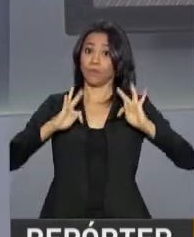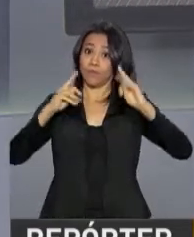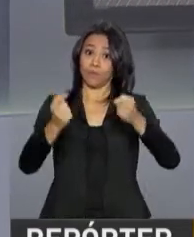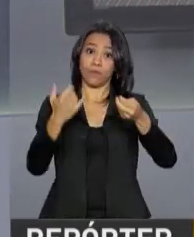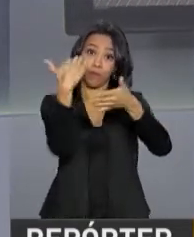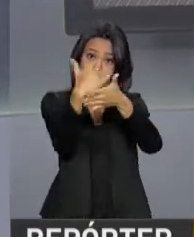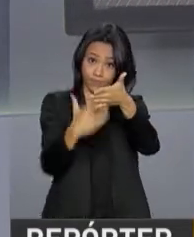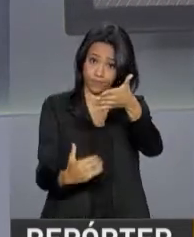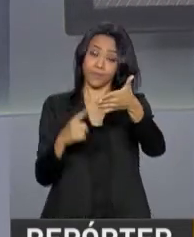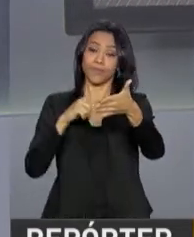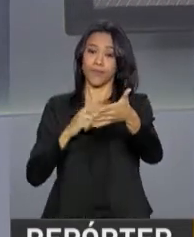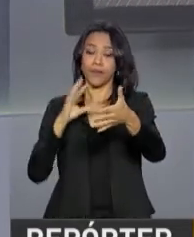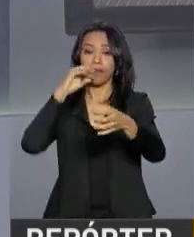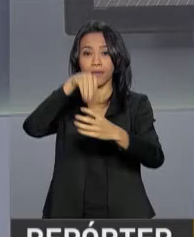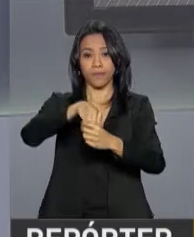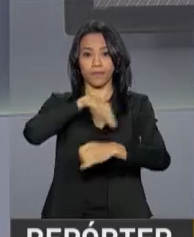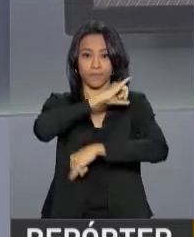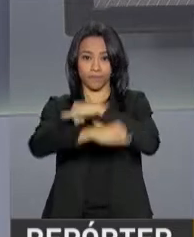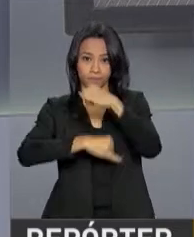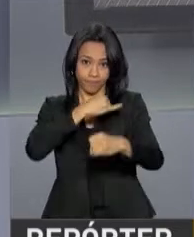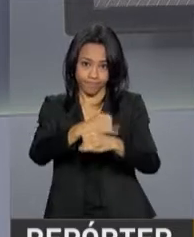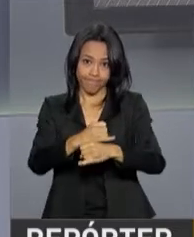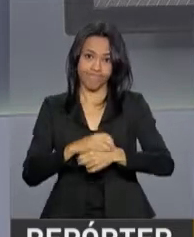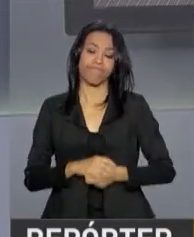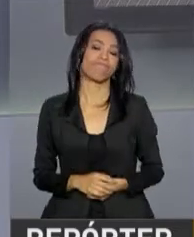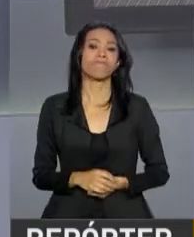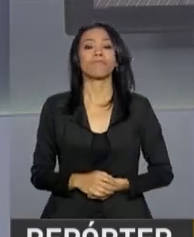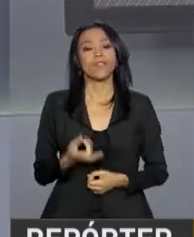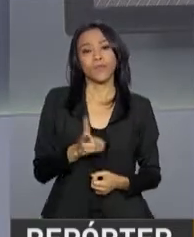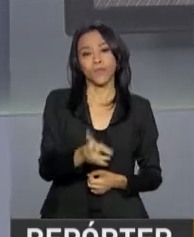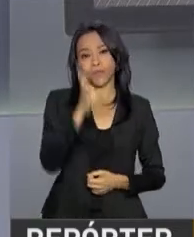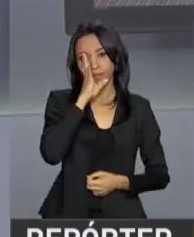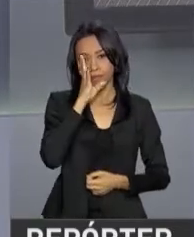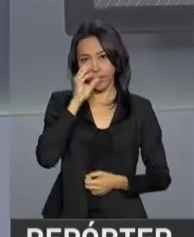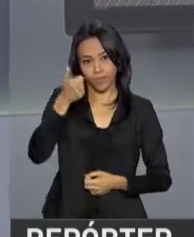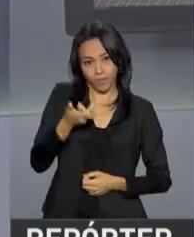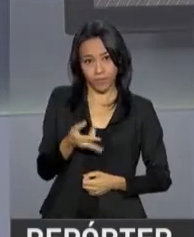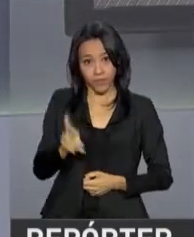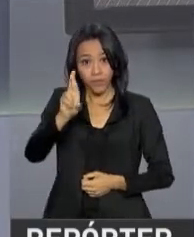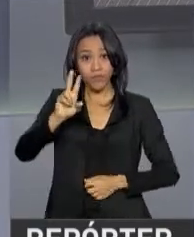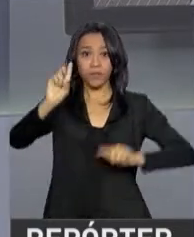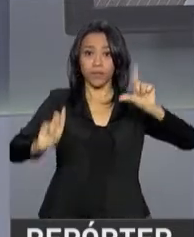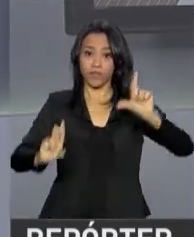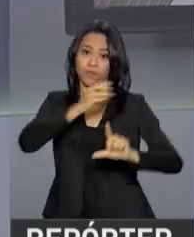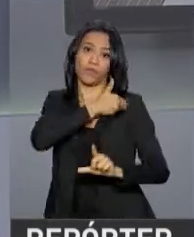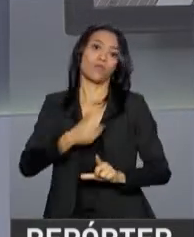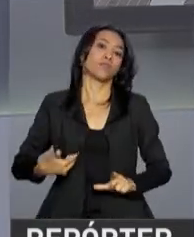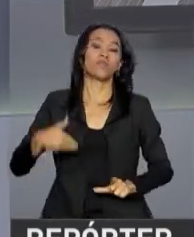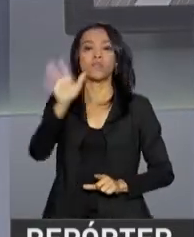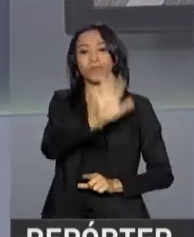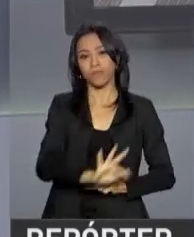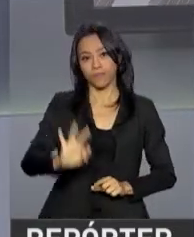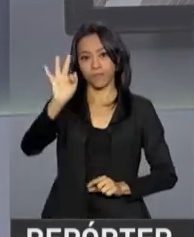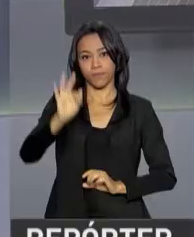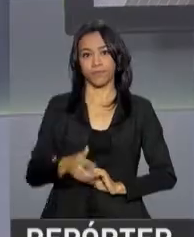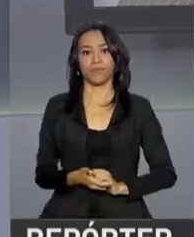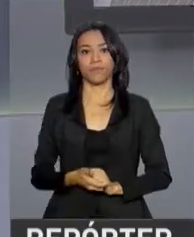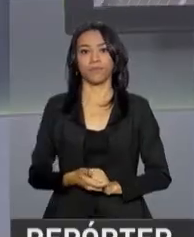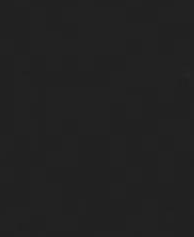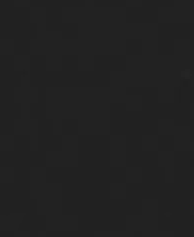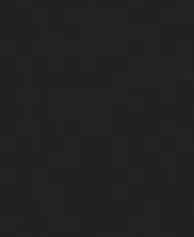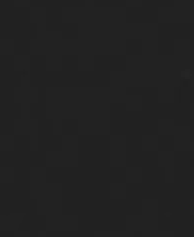nossa programação também está na página da nbr na internet continue com a gente aqui na nbr a tv do governo federal